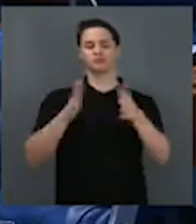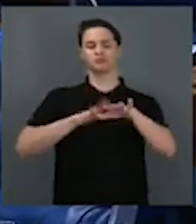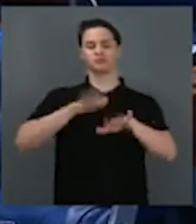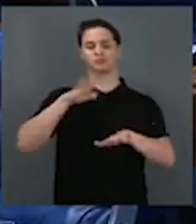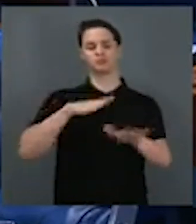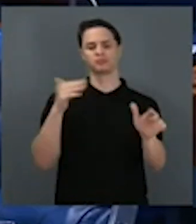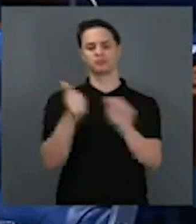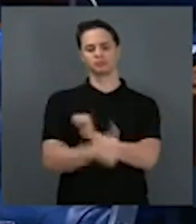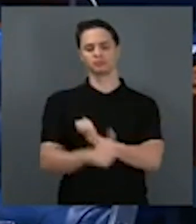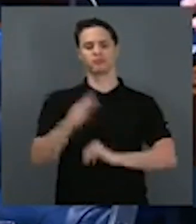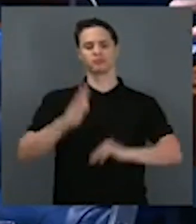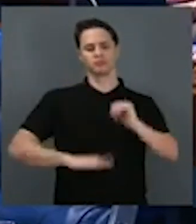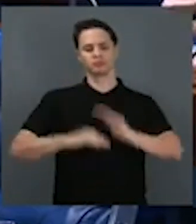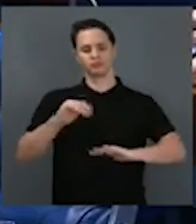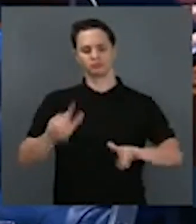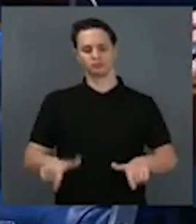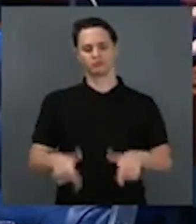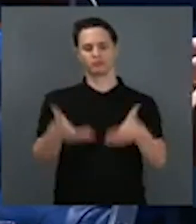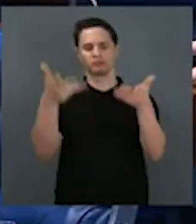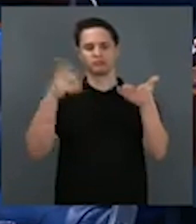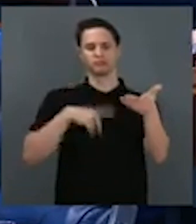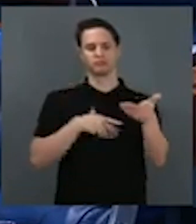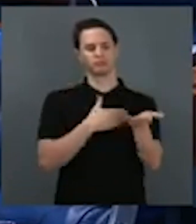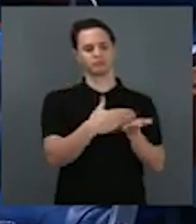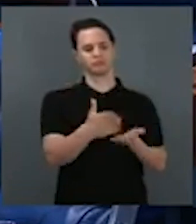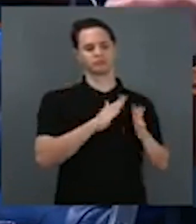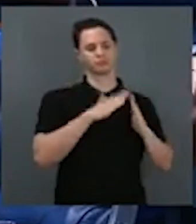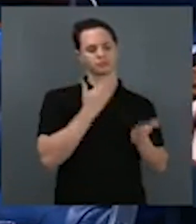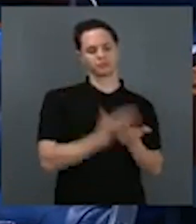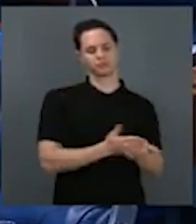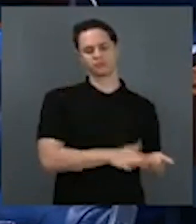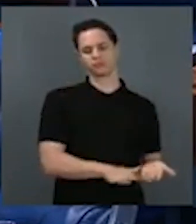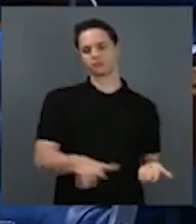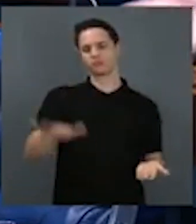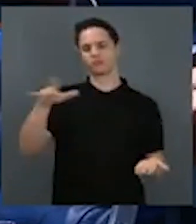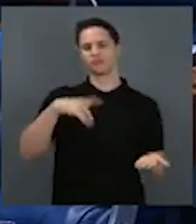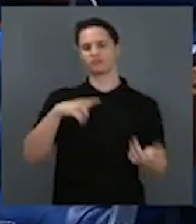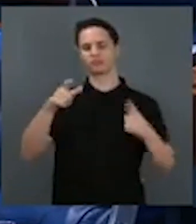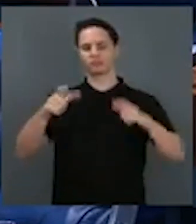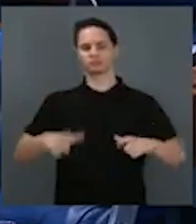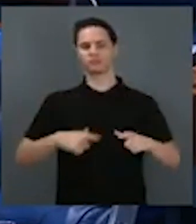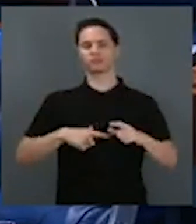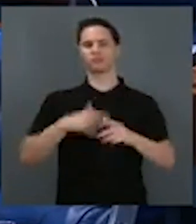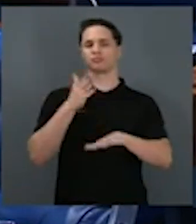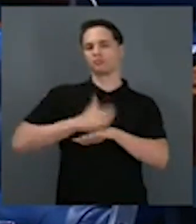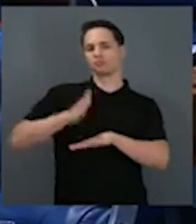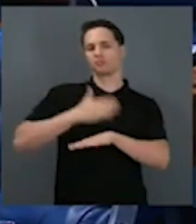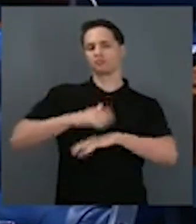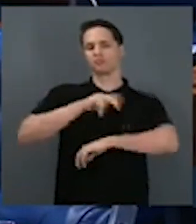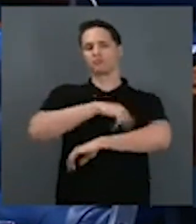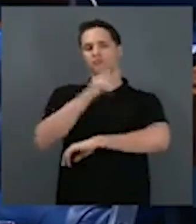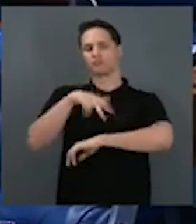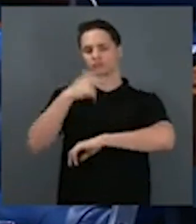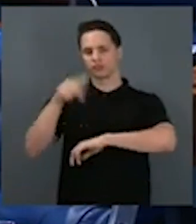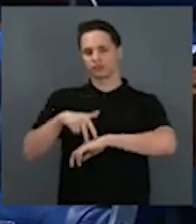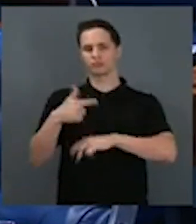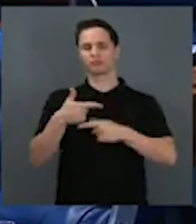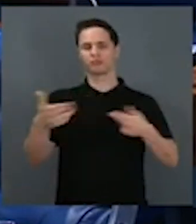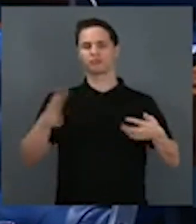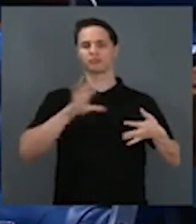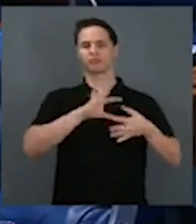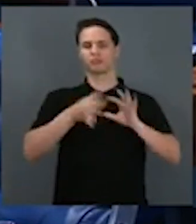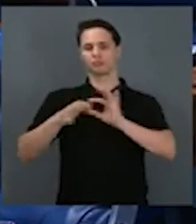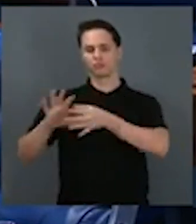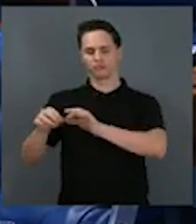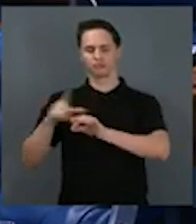mais os nossos jovens, desde a escola, passando pelos centros olímpicos, pelo esporte e os atletas de